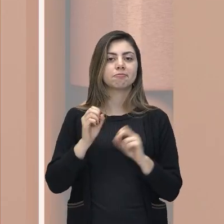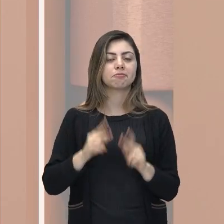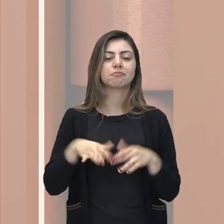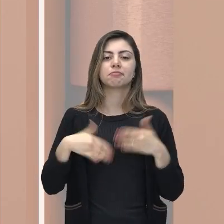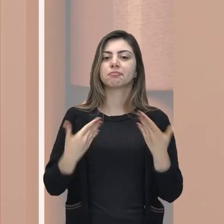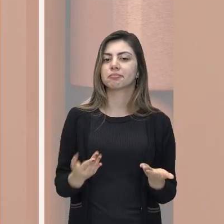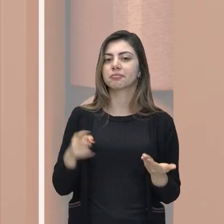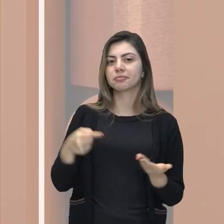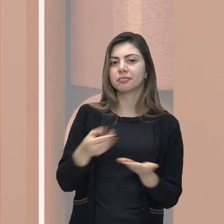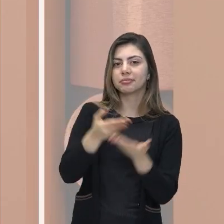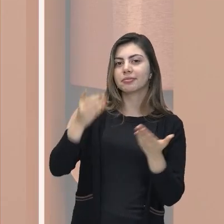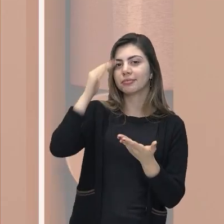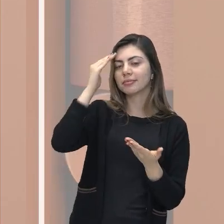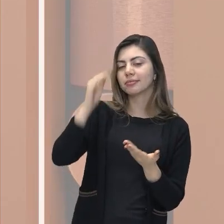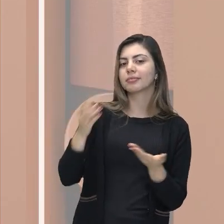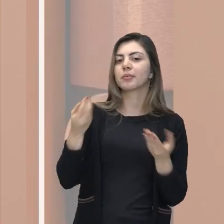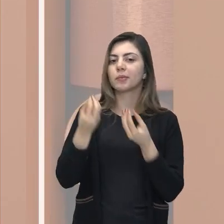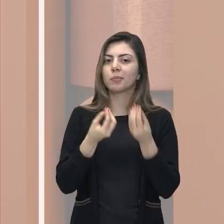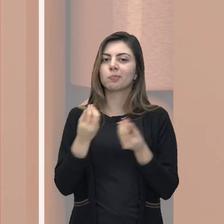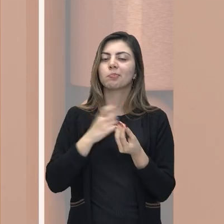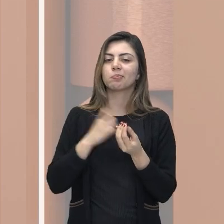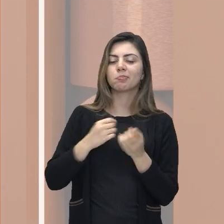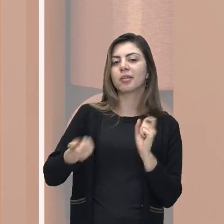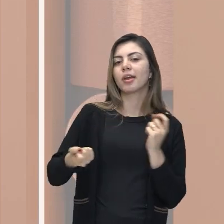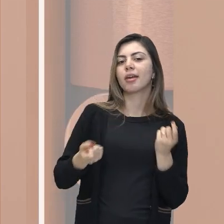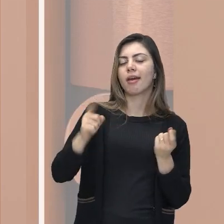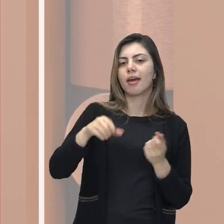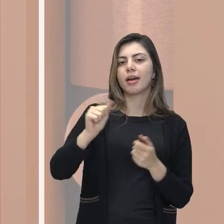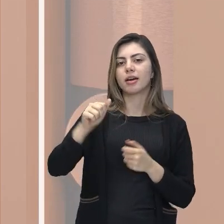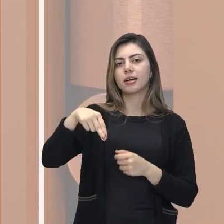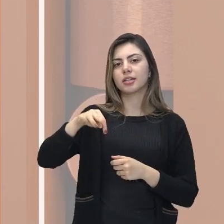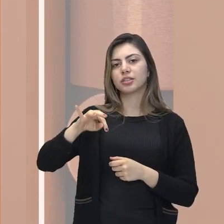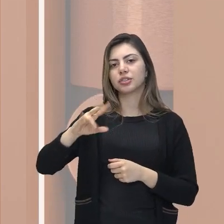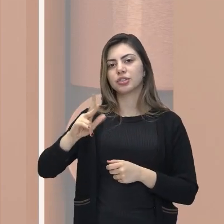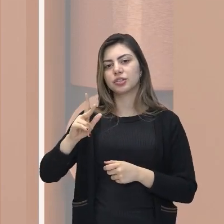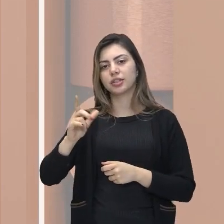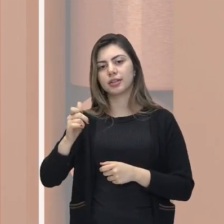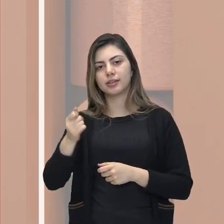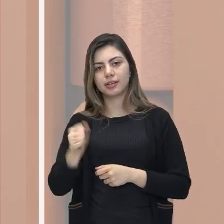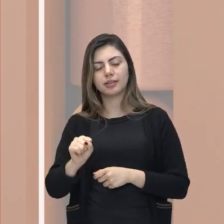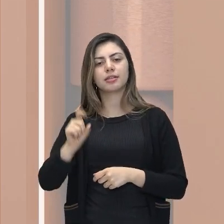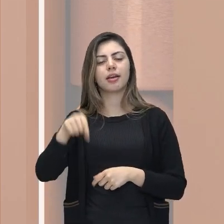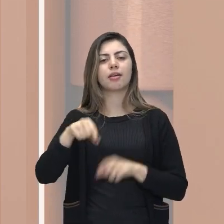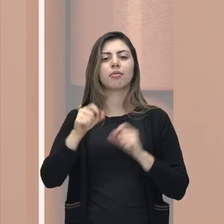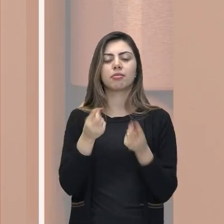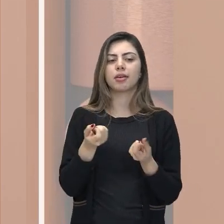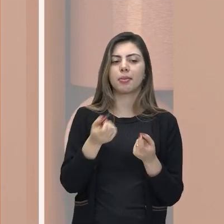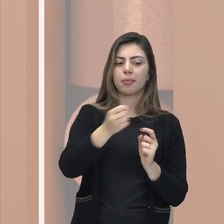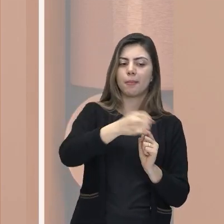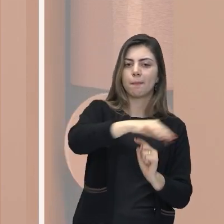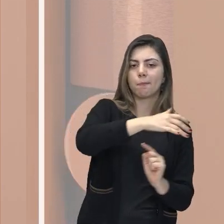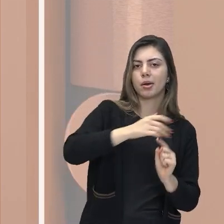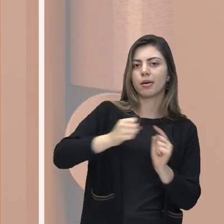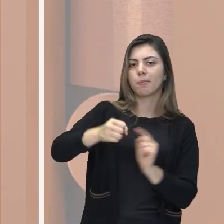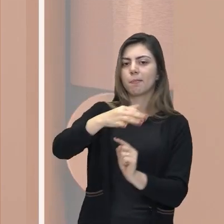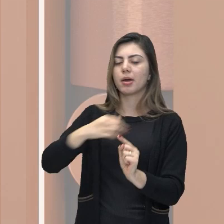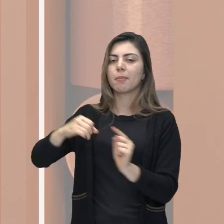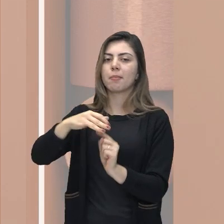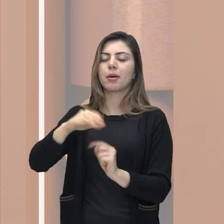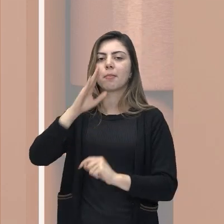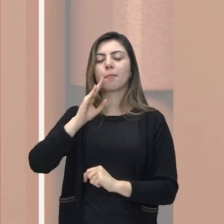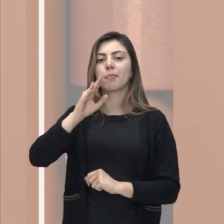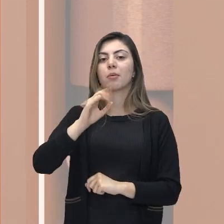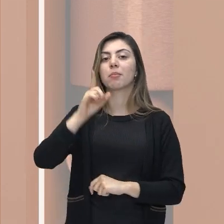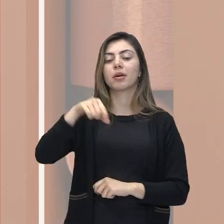gente, entenderam ali as Antilhas, né? Essa parte insular toda ali do continente, da parte continental da América